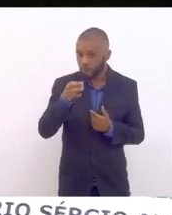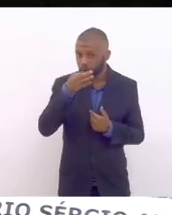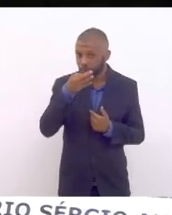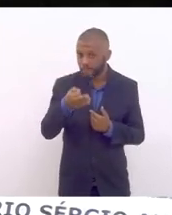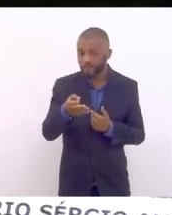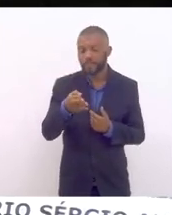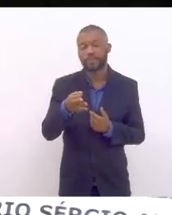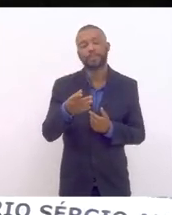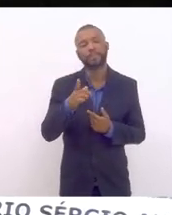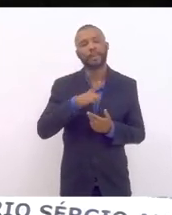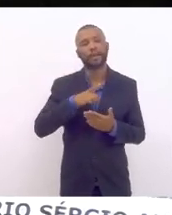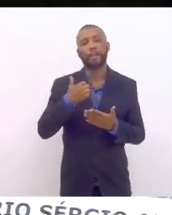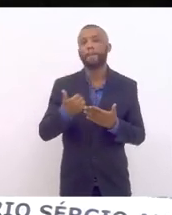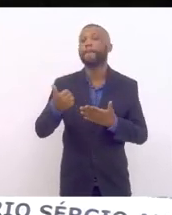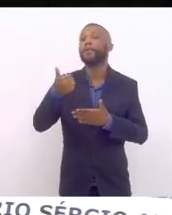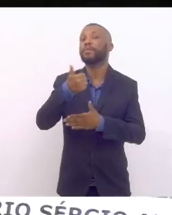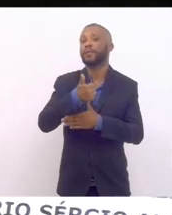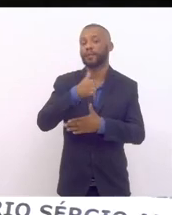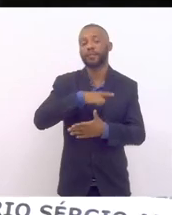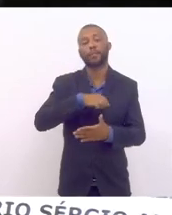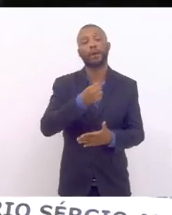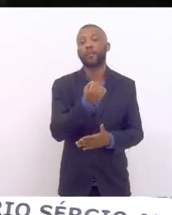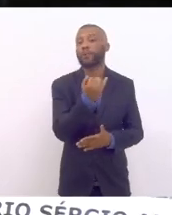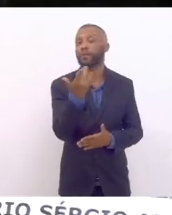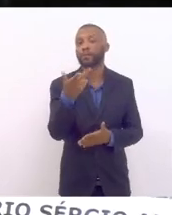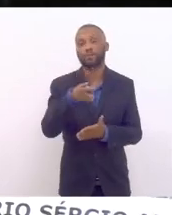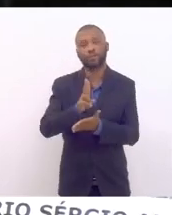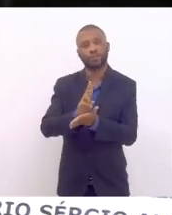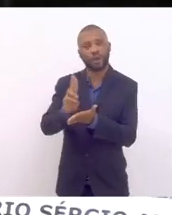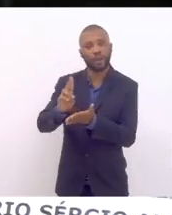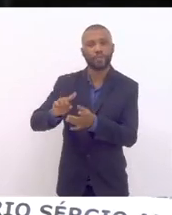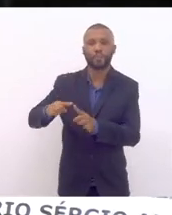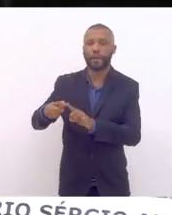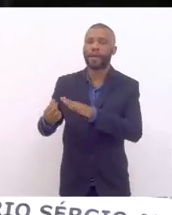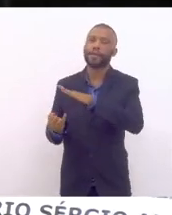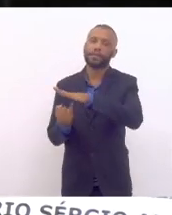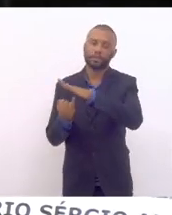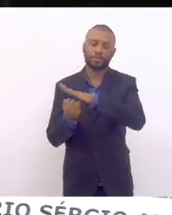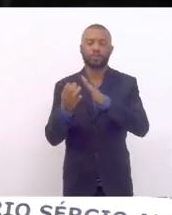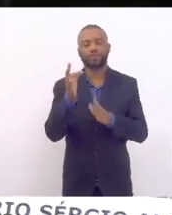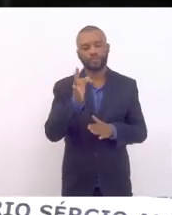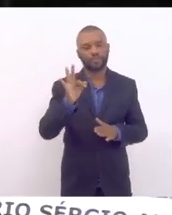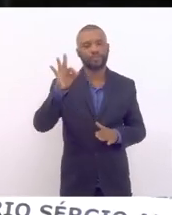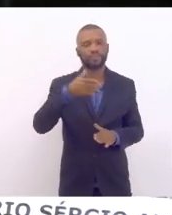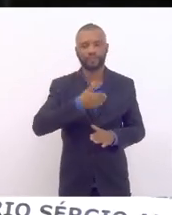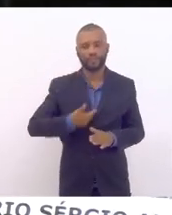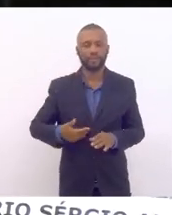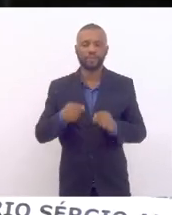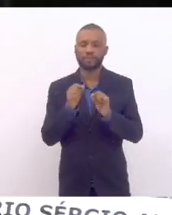privilegiado por ter uma quantidade de universidades e institutos federais é